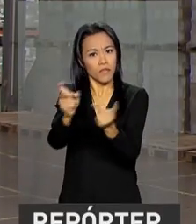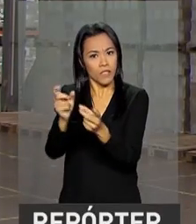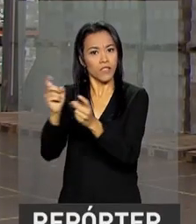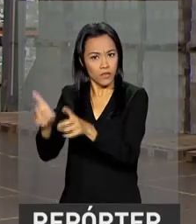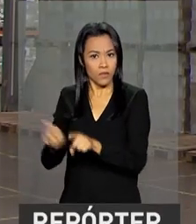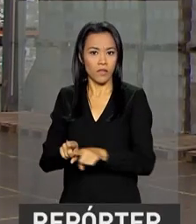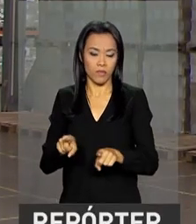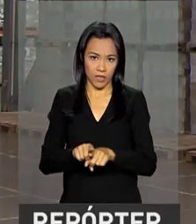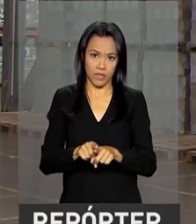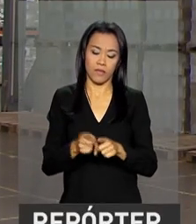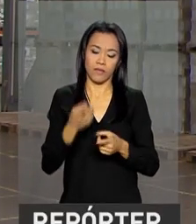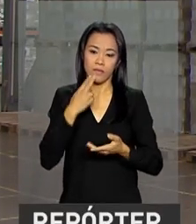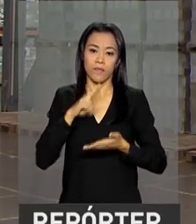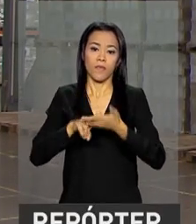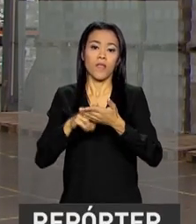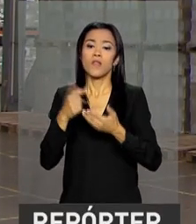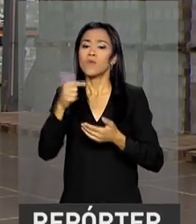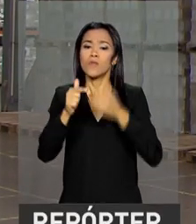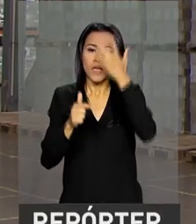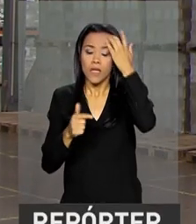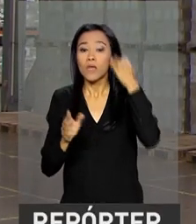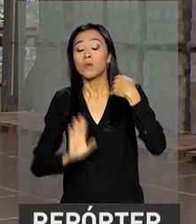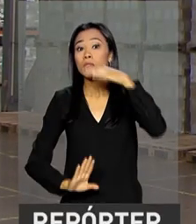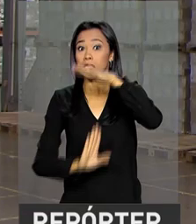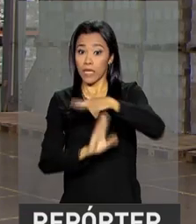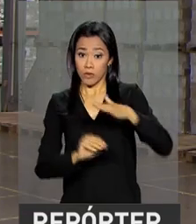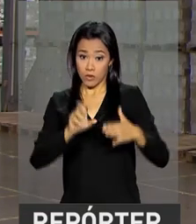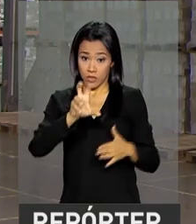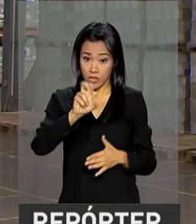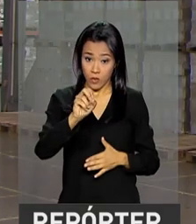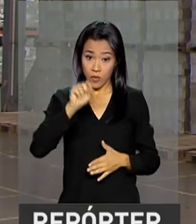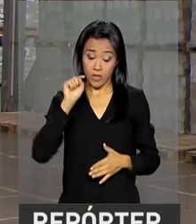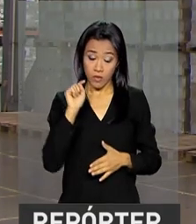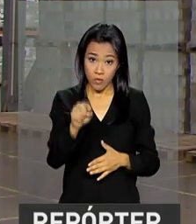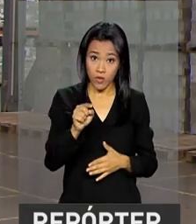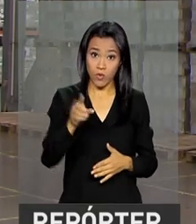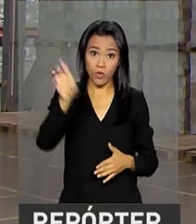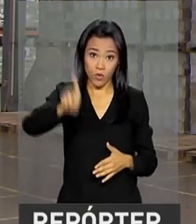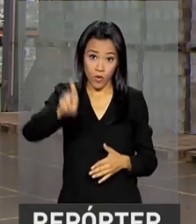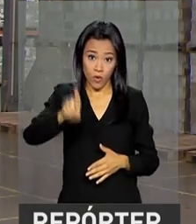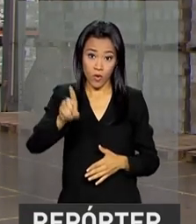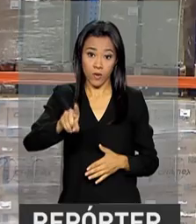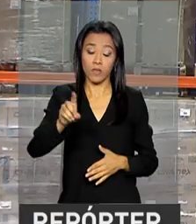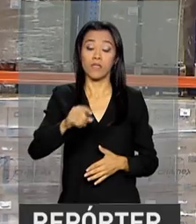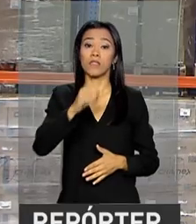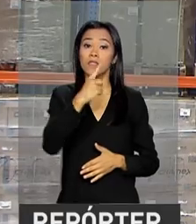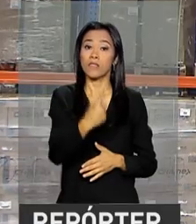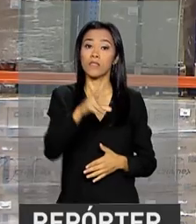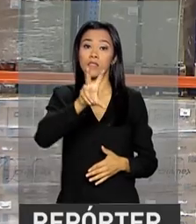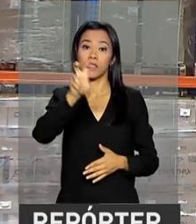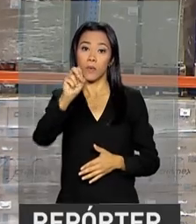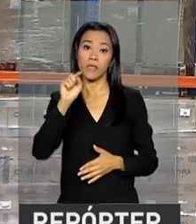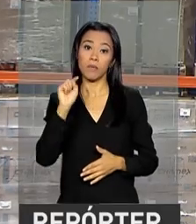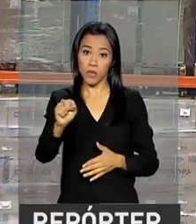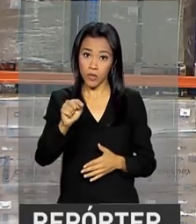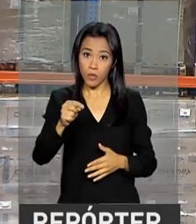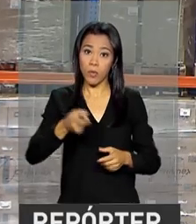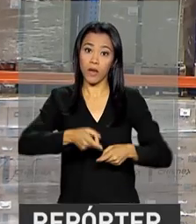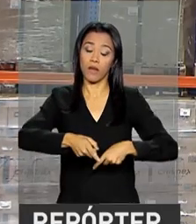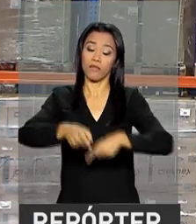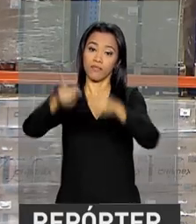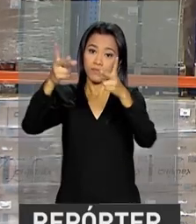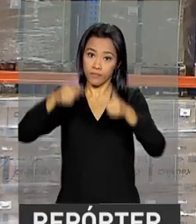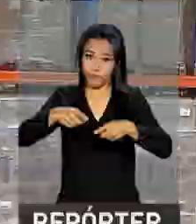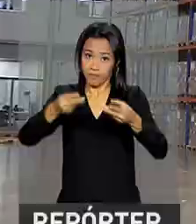não existe mais o teto de 50 mil dólares cerca de 150 mil reais para exportações por meio de